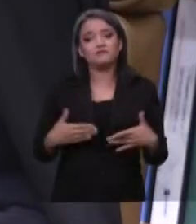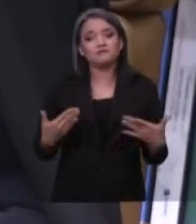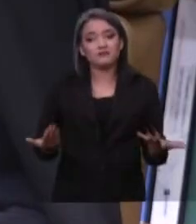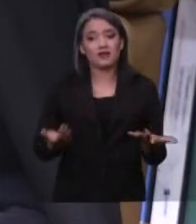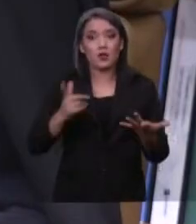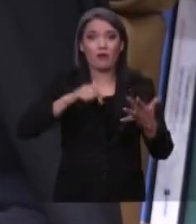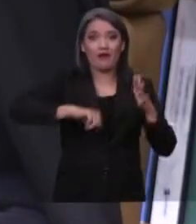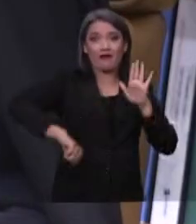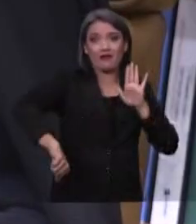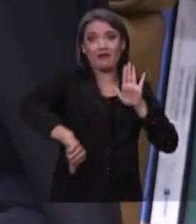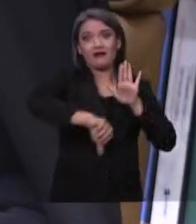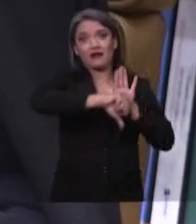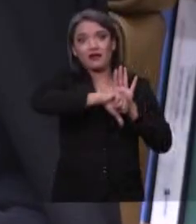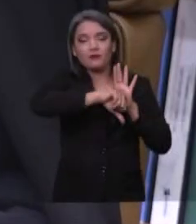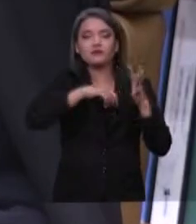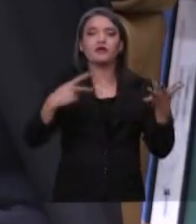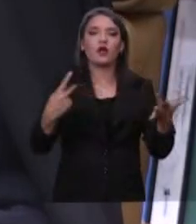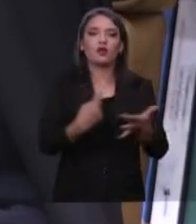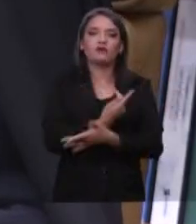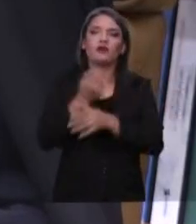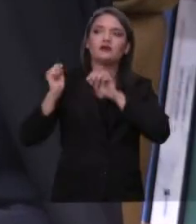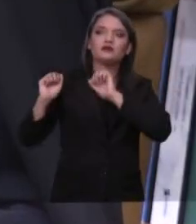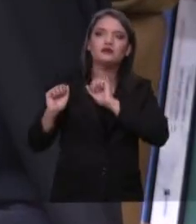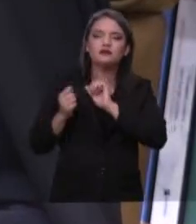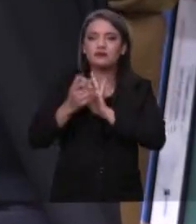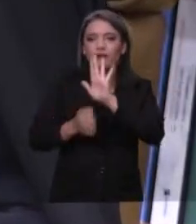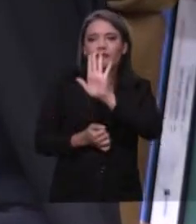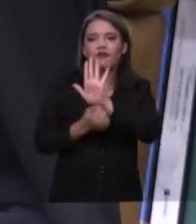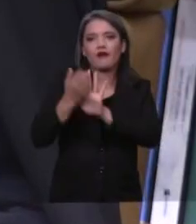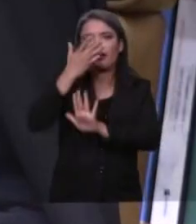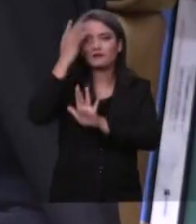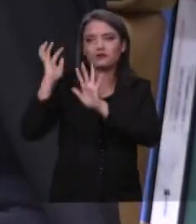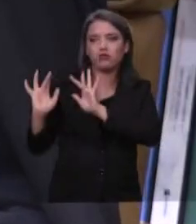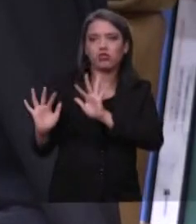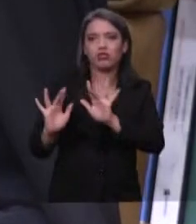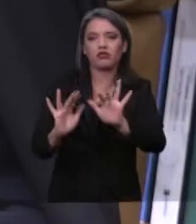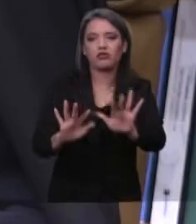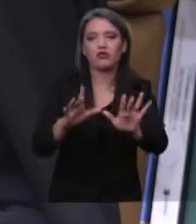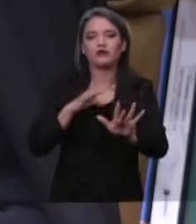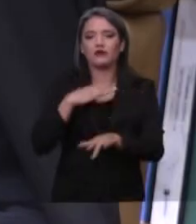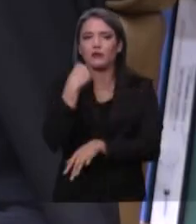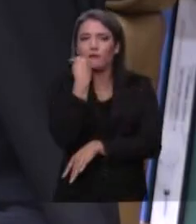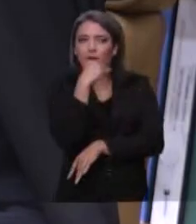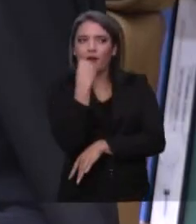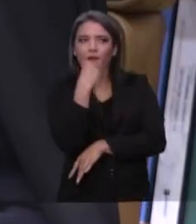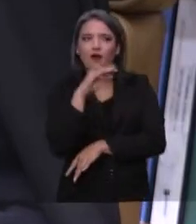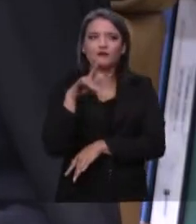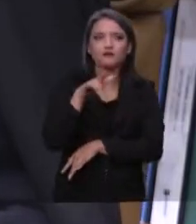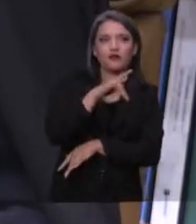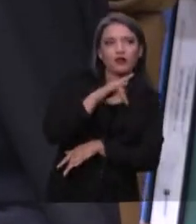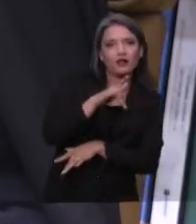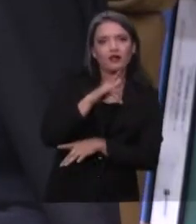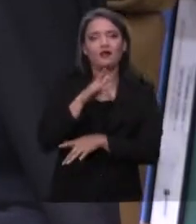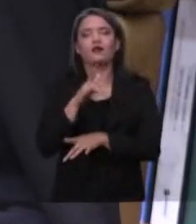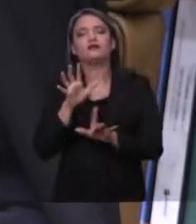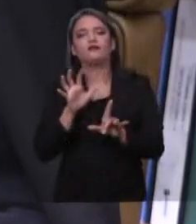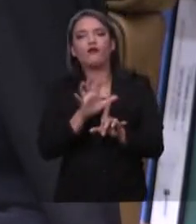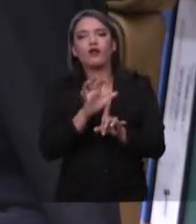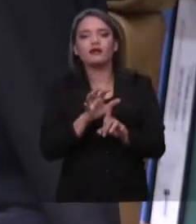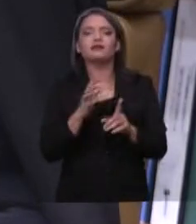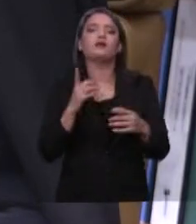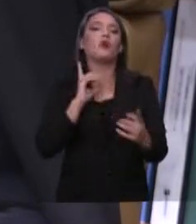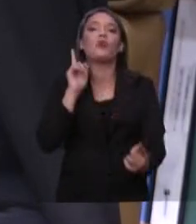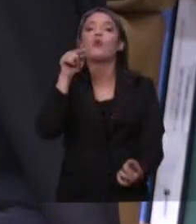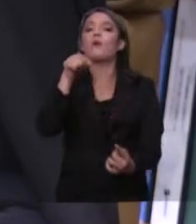crimes multitudinários cometidos sob a influência da multidão com um objetivo